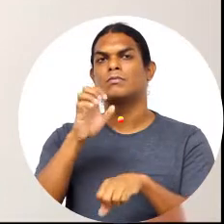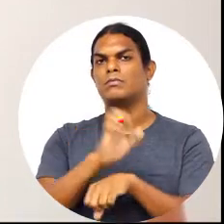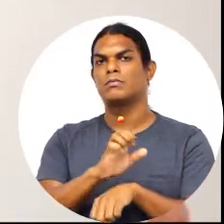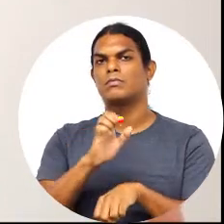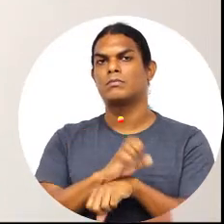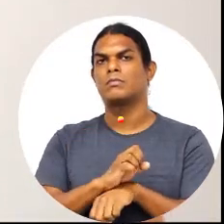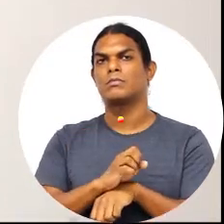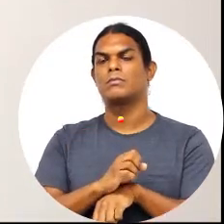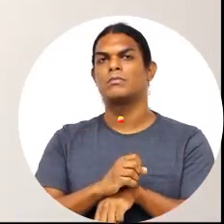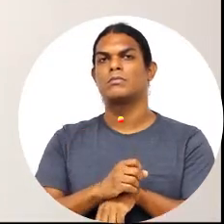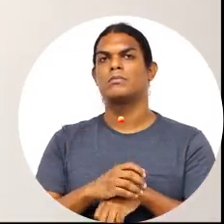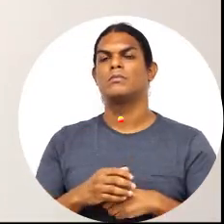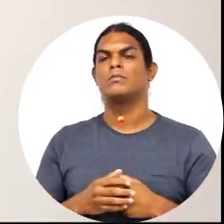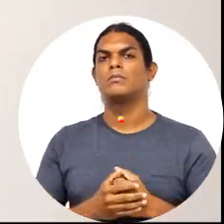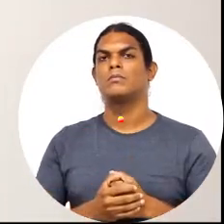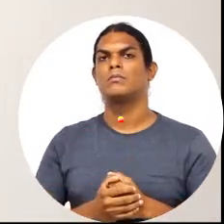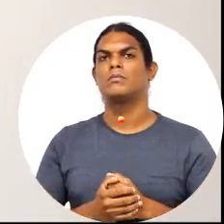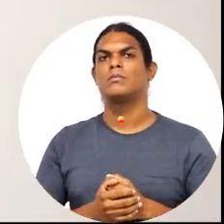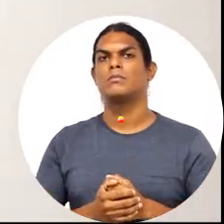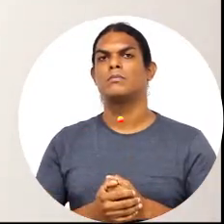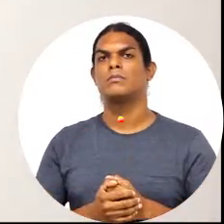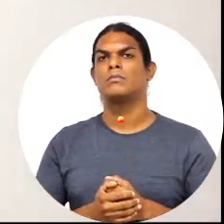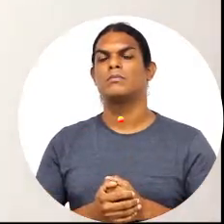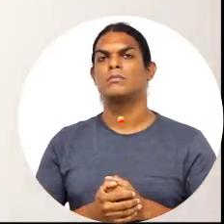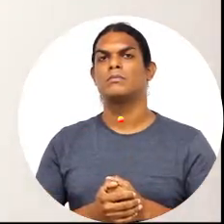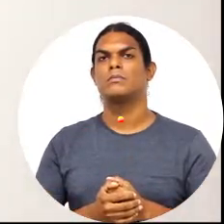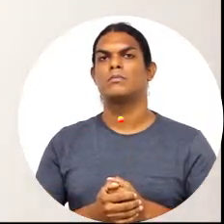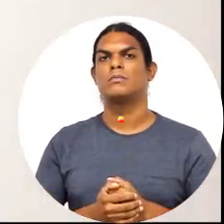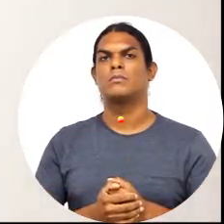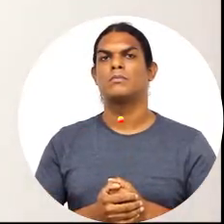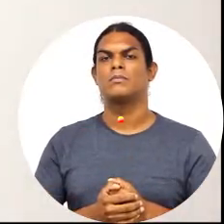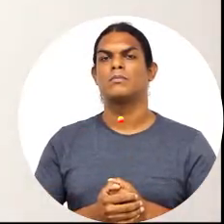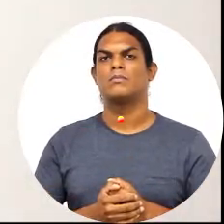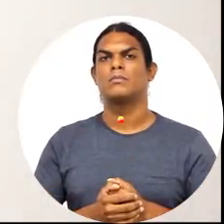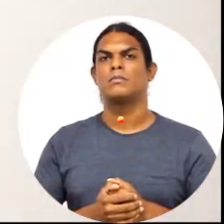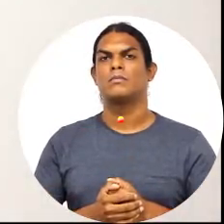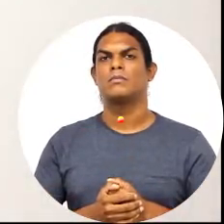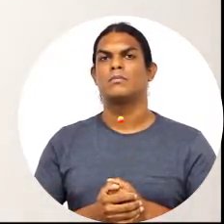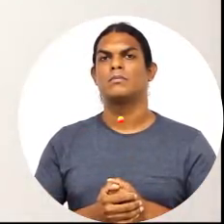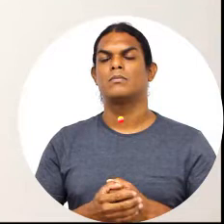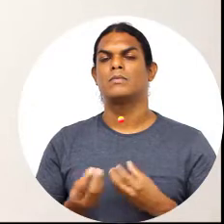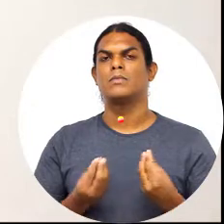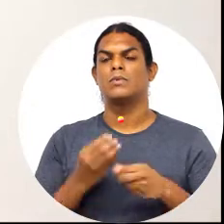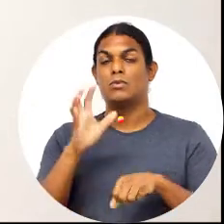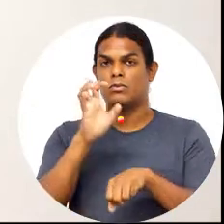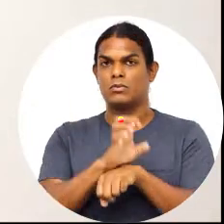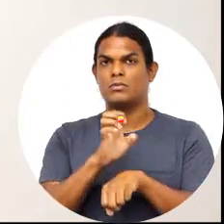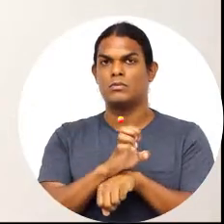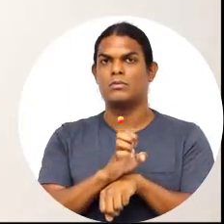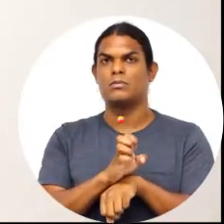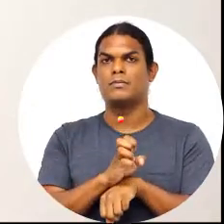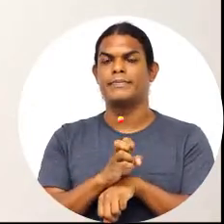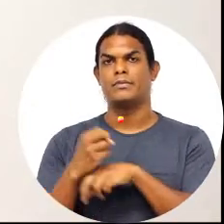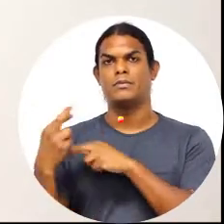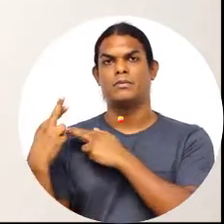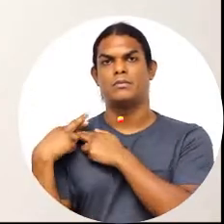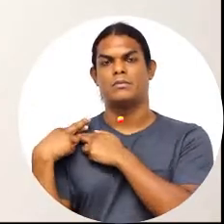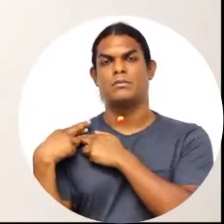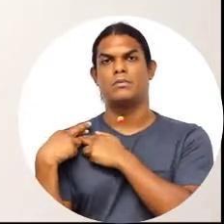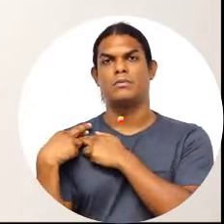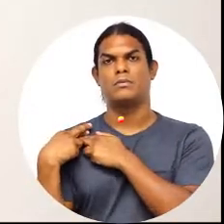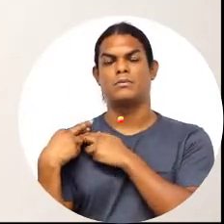existia instituição pública. Sendo dever do Estado, o Estado assumindo essa concretude, essa